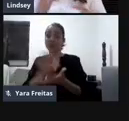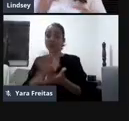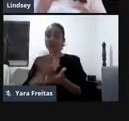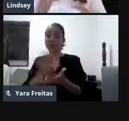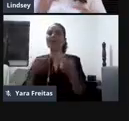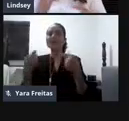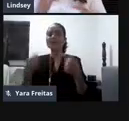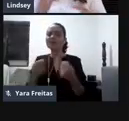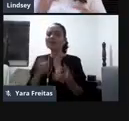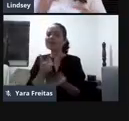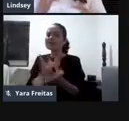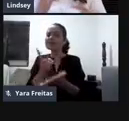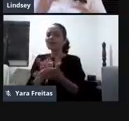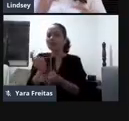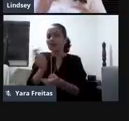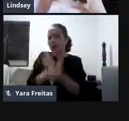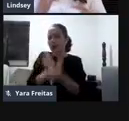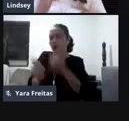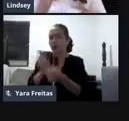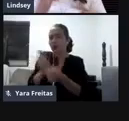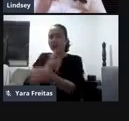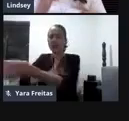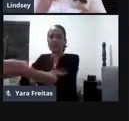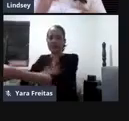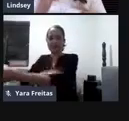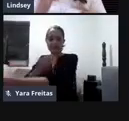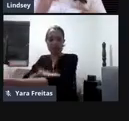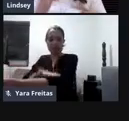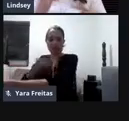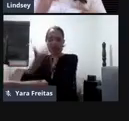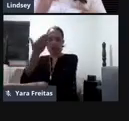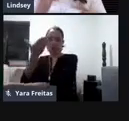Hipertensão arterial aos 4 anos.